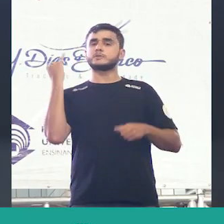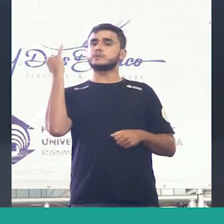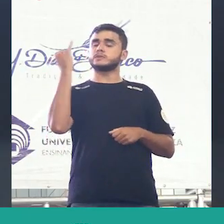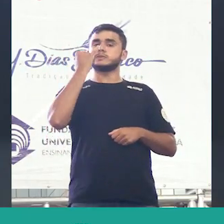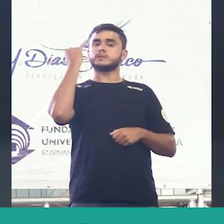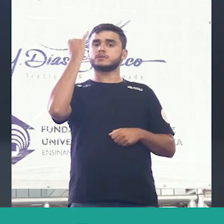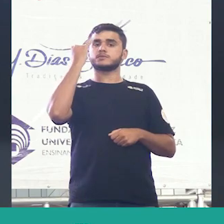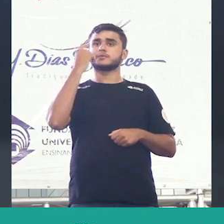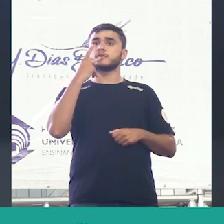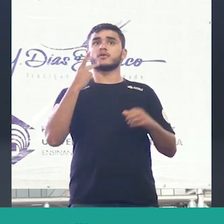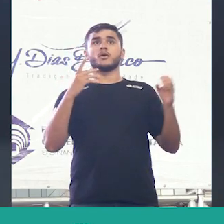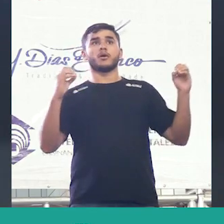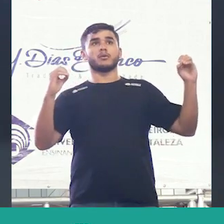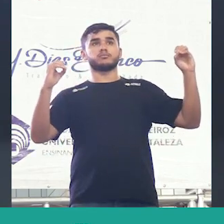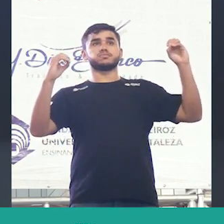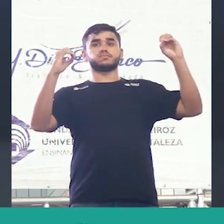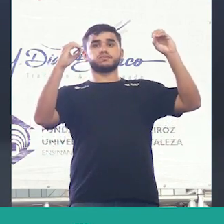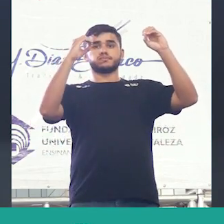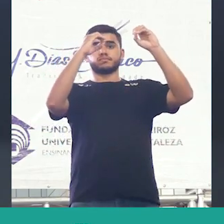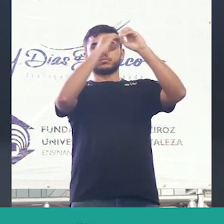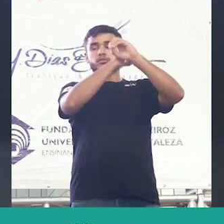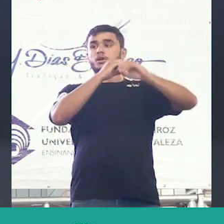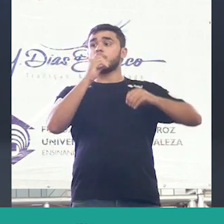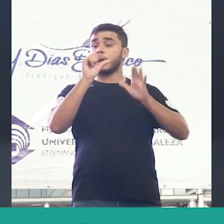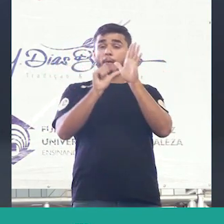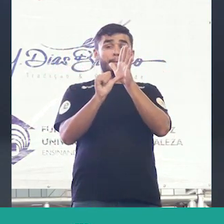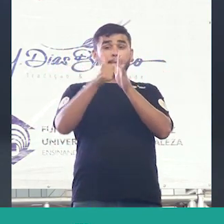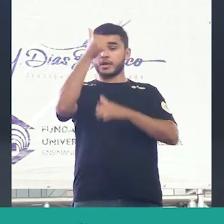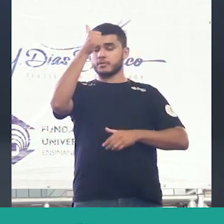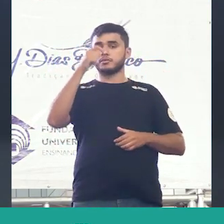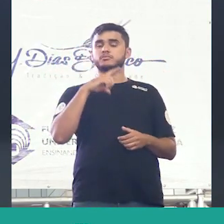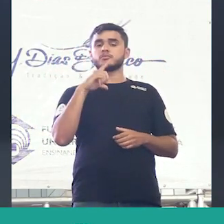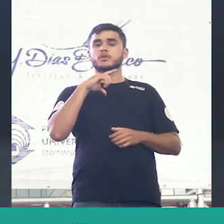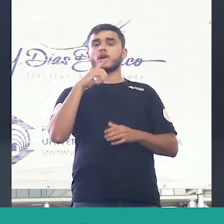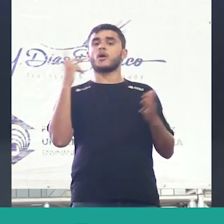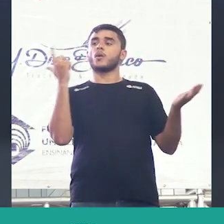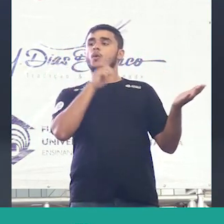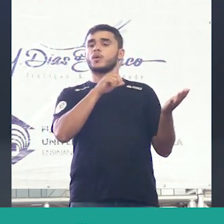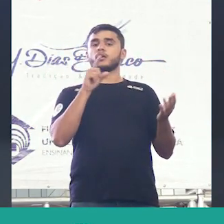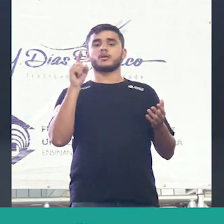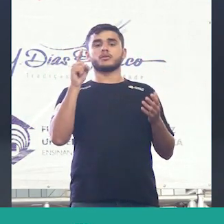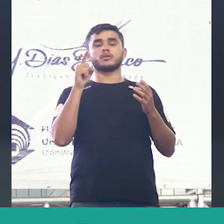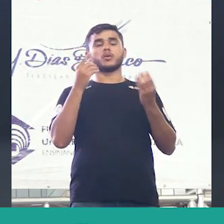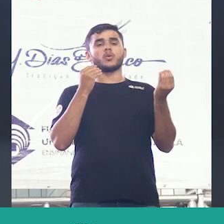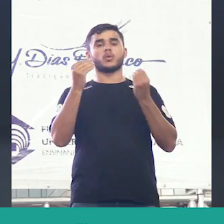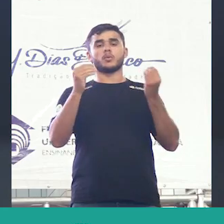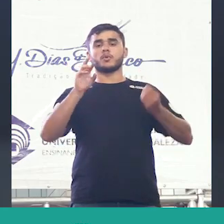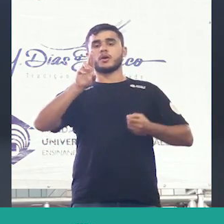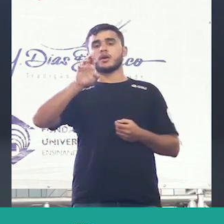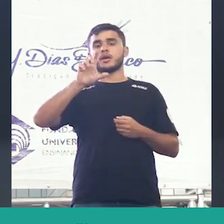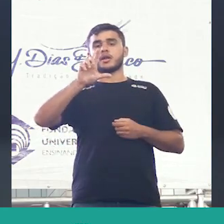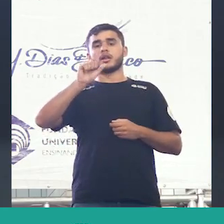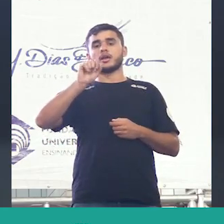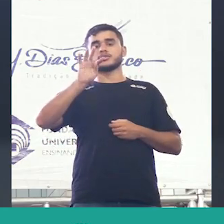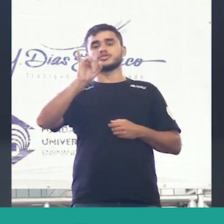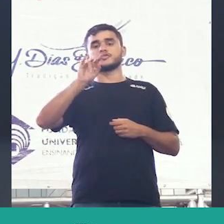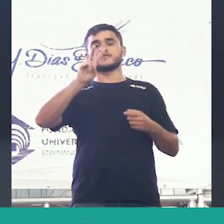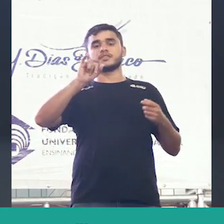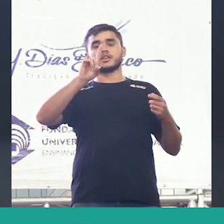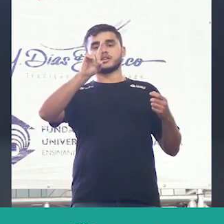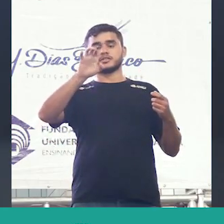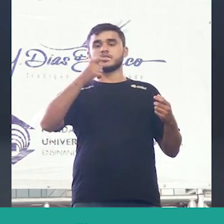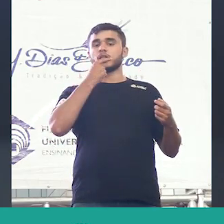de todas, pois possibilitou realizar a primeira demonstração prática do postulado da teoria da relatividade de Albert